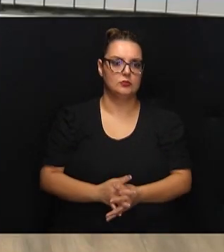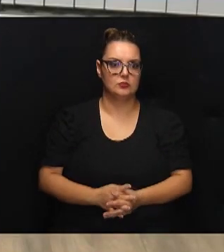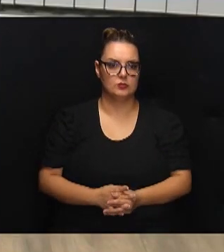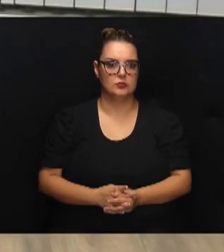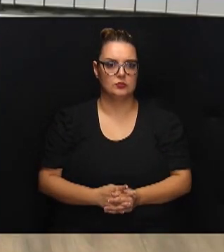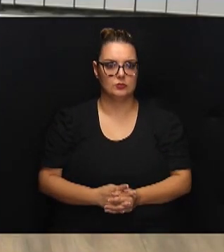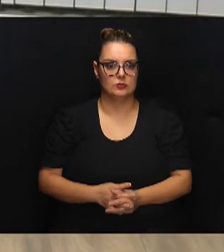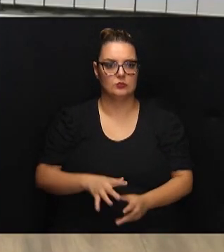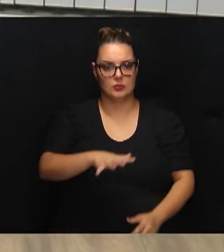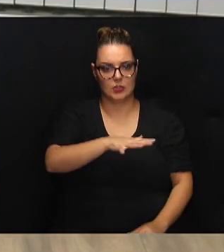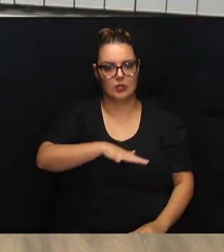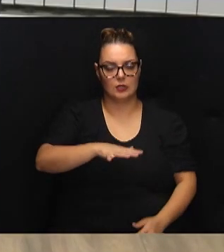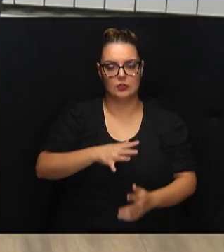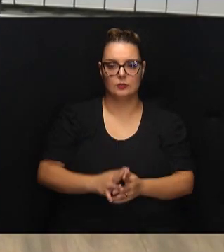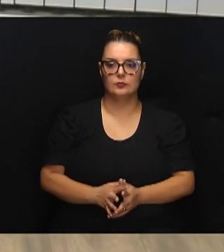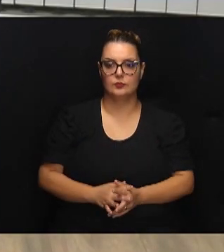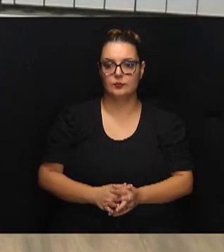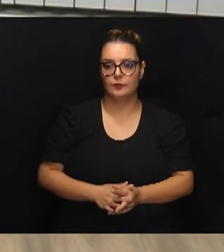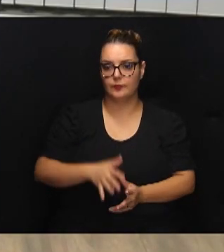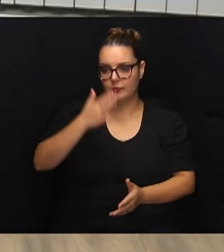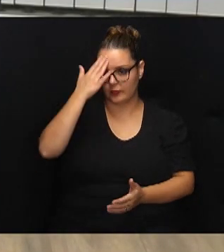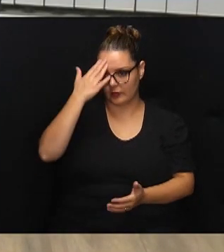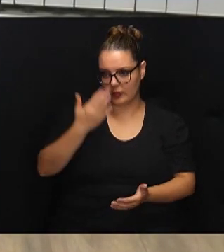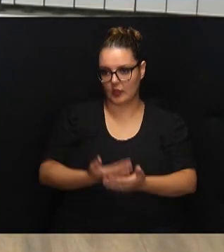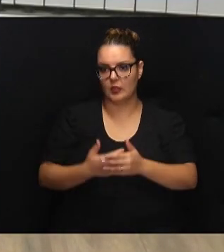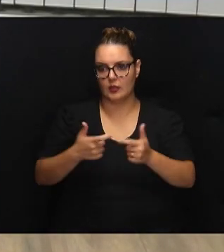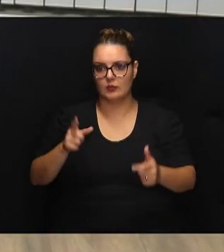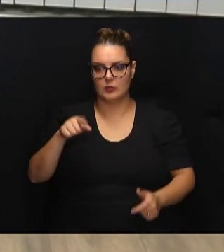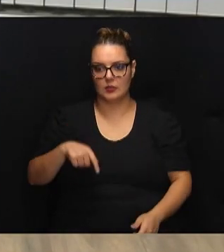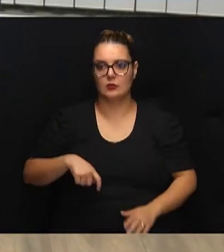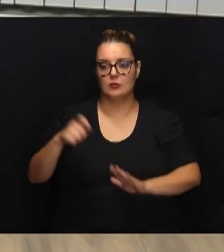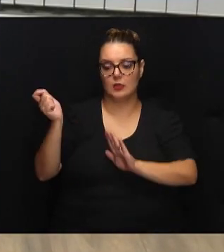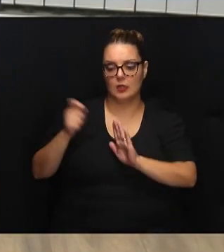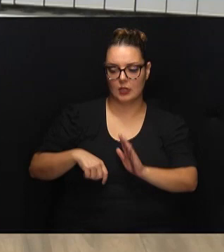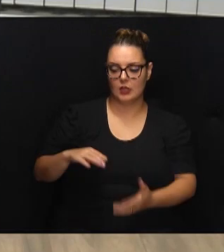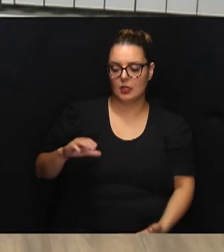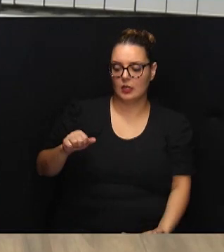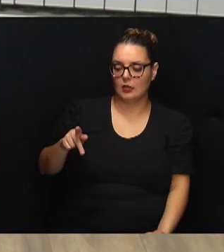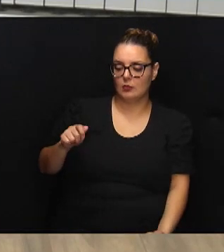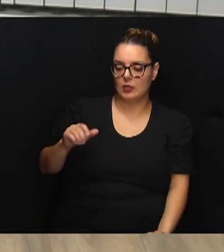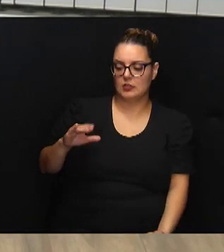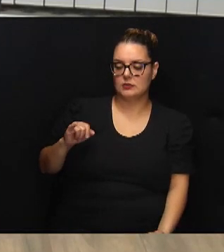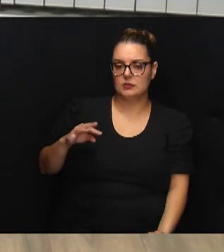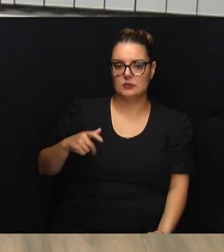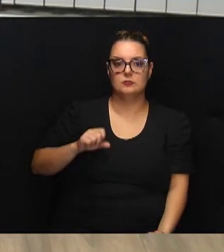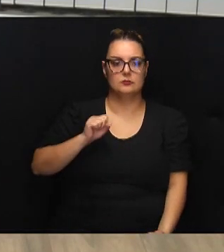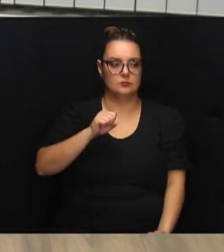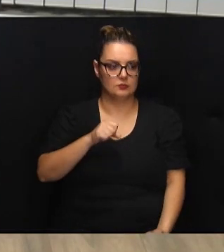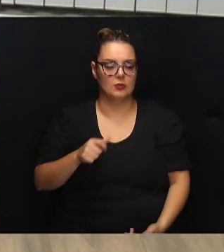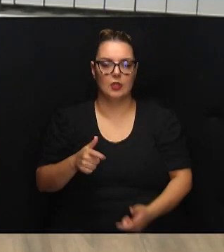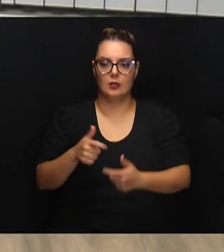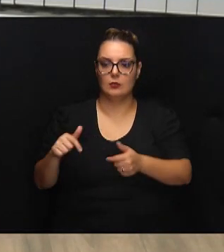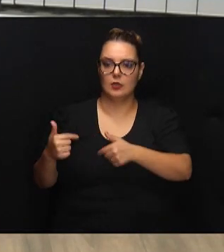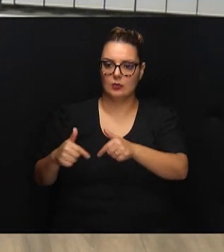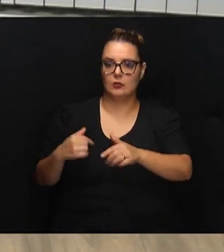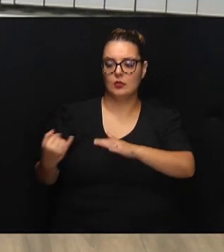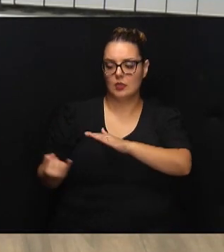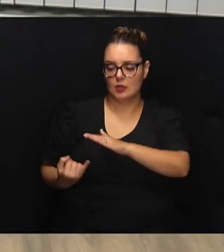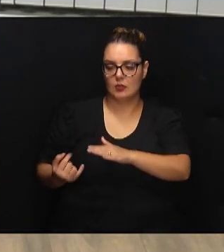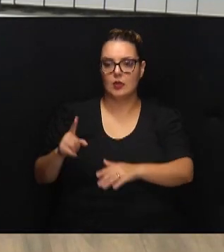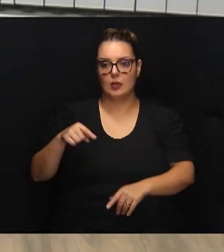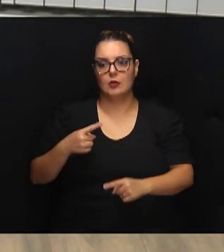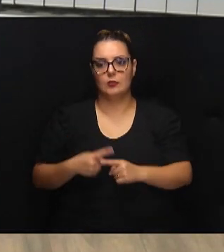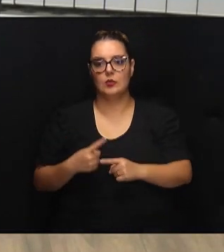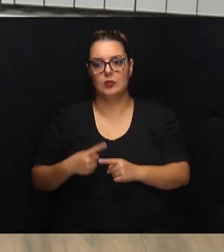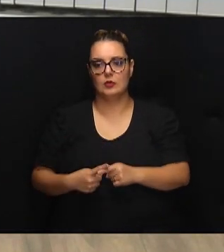ir para o mercado? Eu acredito que a maior delas é a capacitação, porque a maioria dos trabalhadores informais são porque ou não